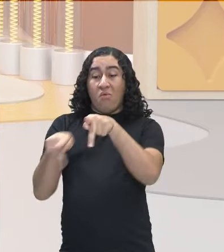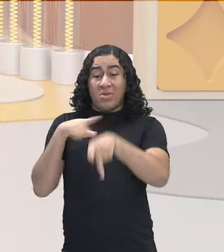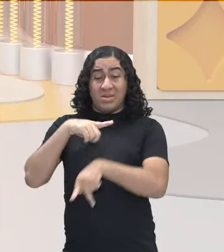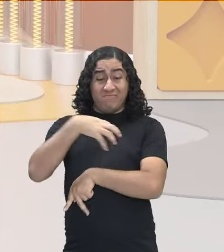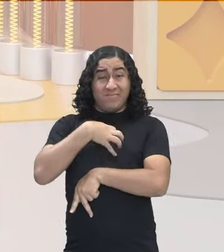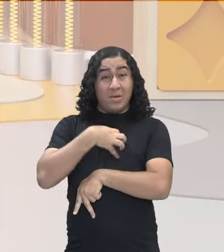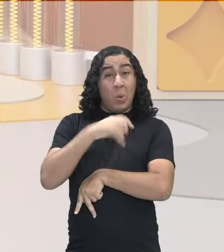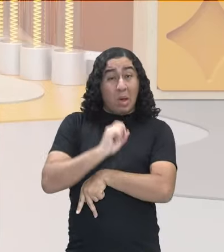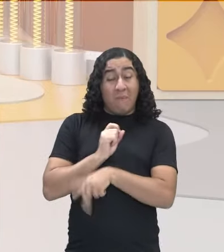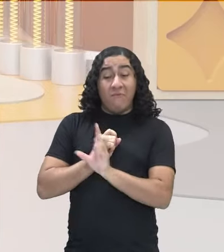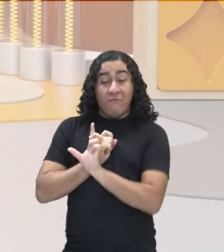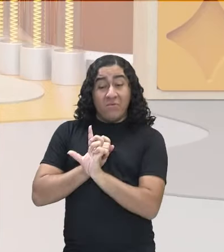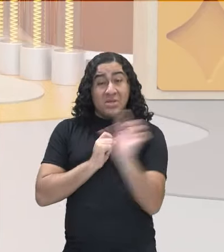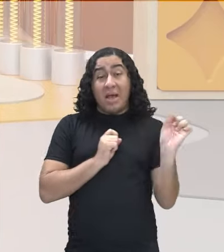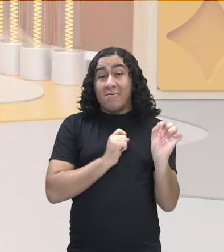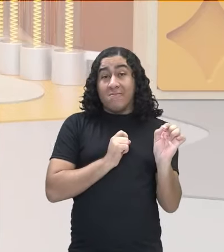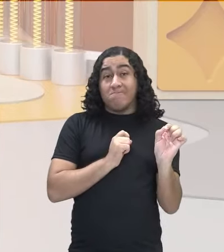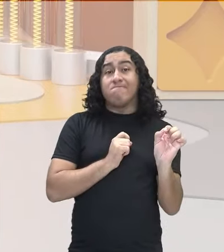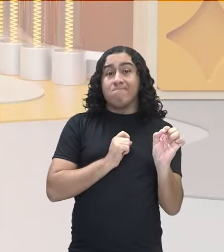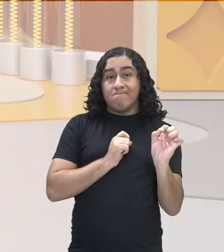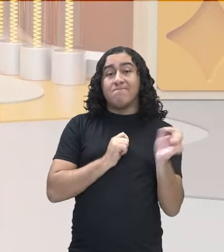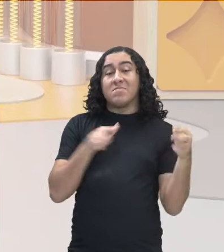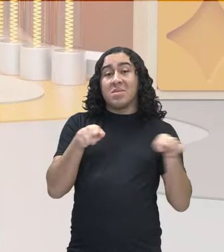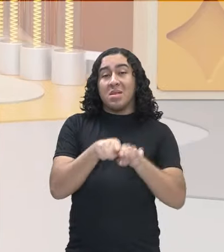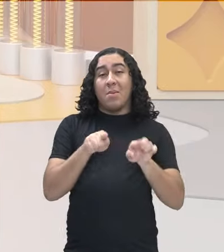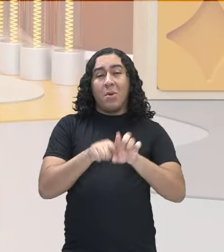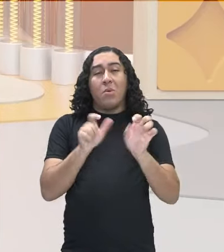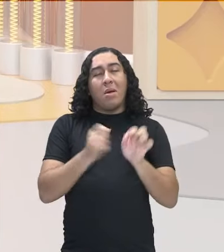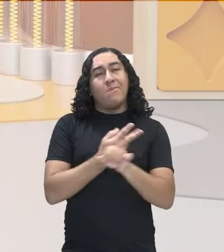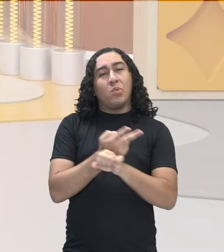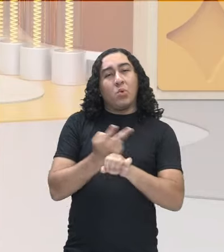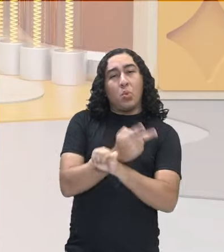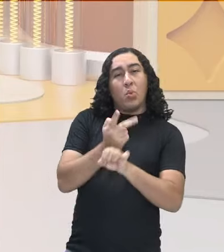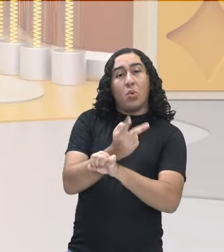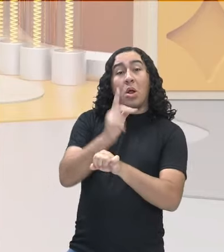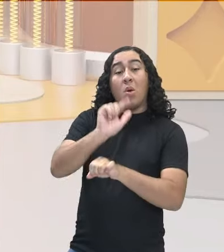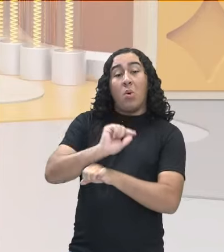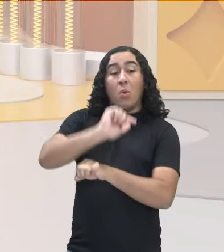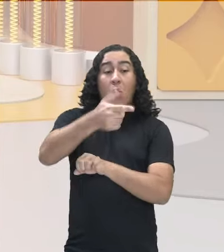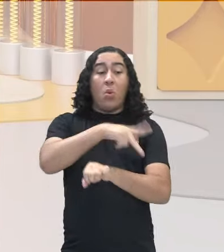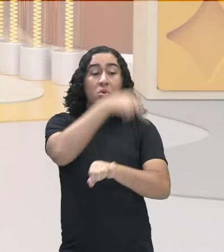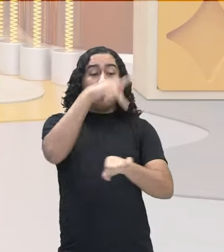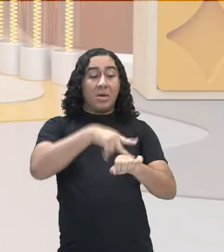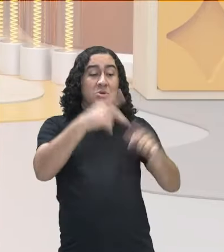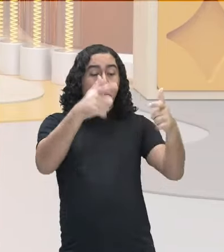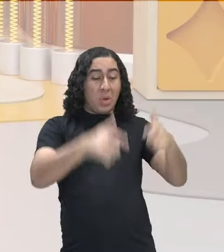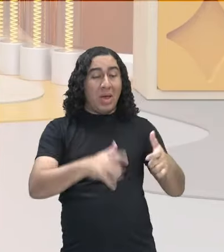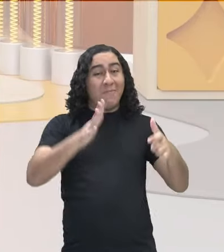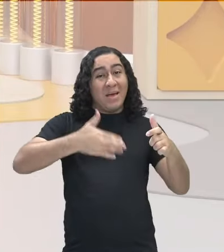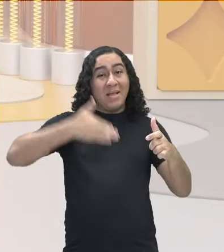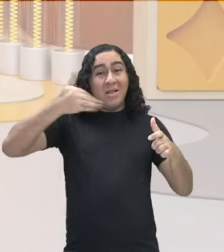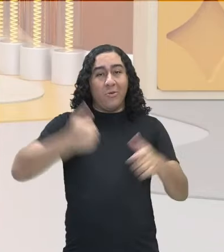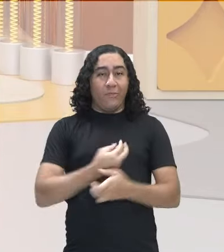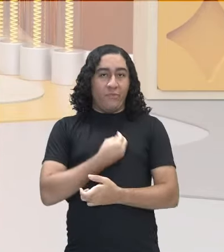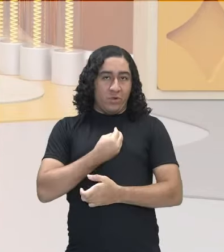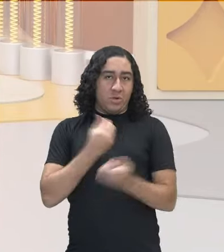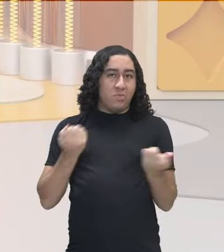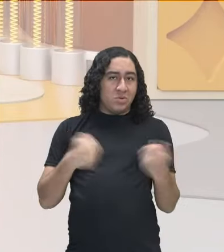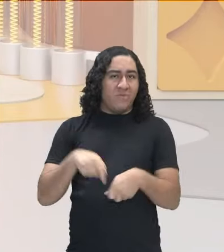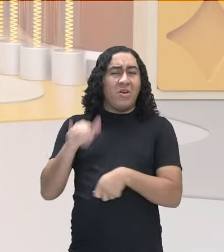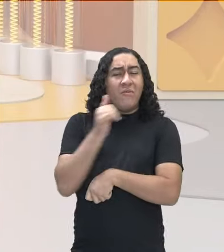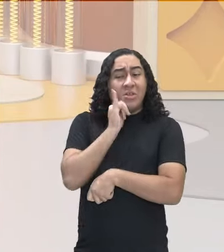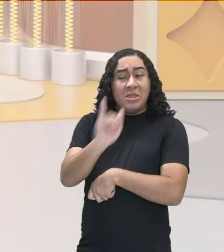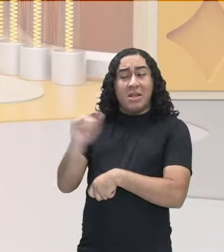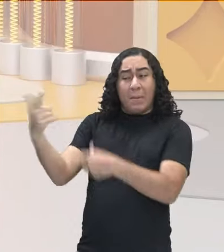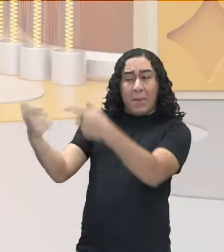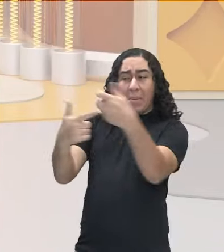dessas regiões e eh acabem eh indo em busca ali de um lugar melhor para viver sem o caos